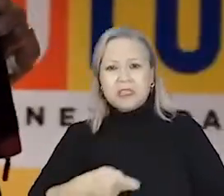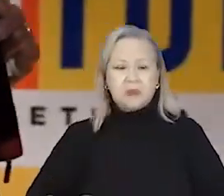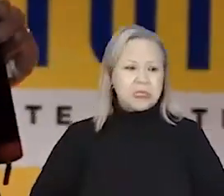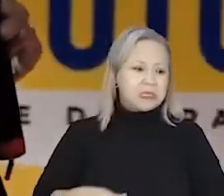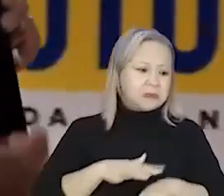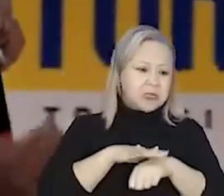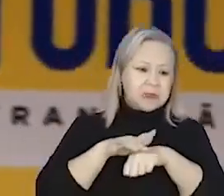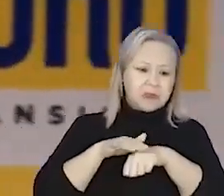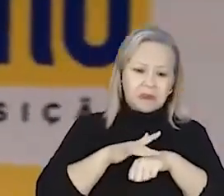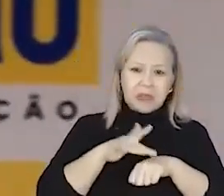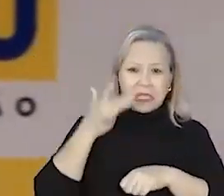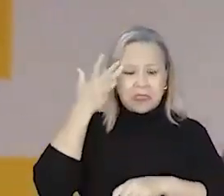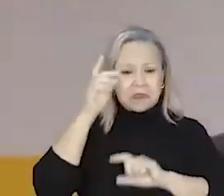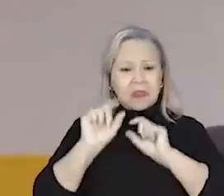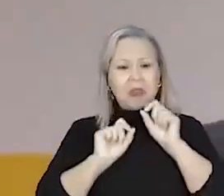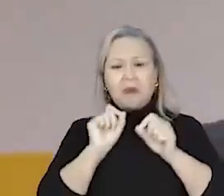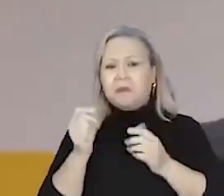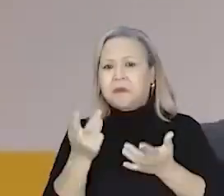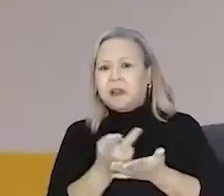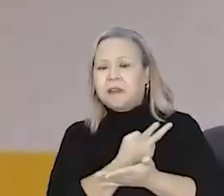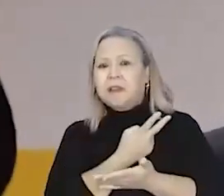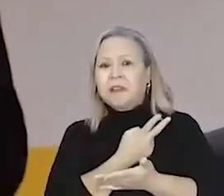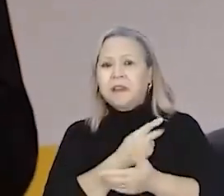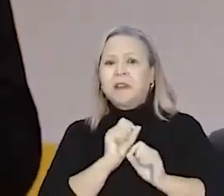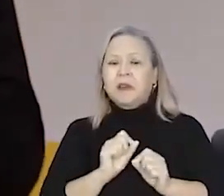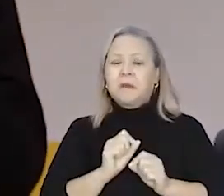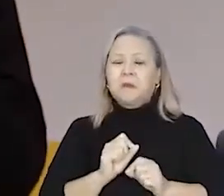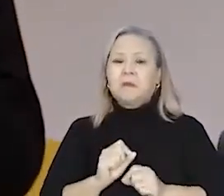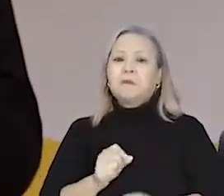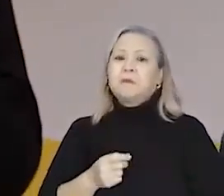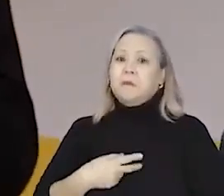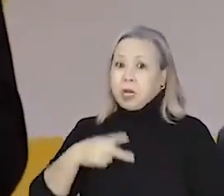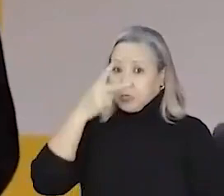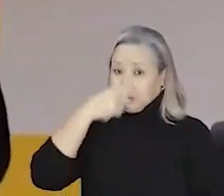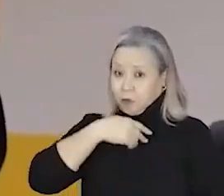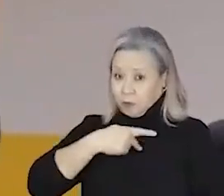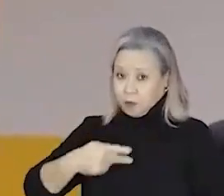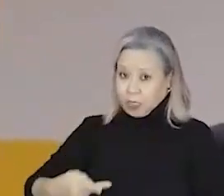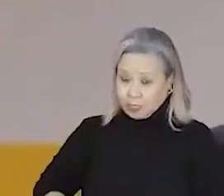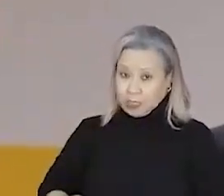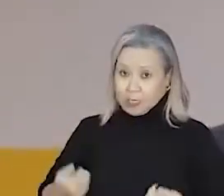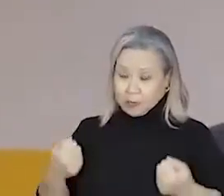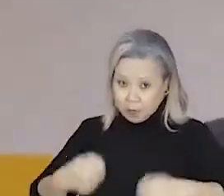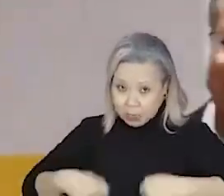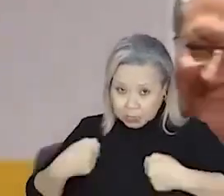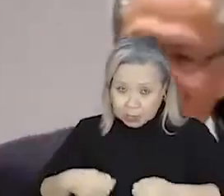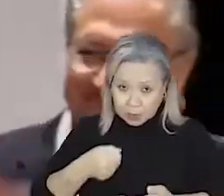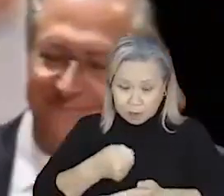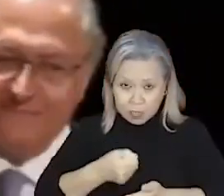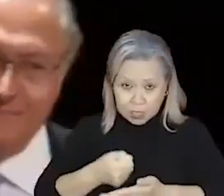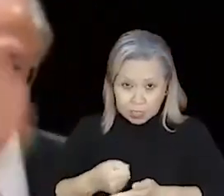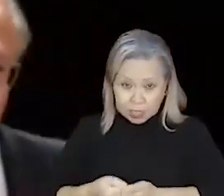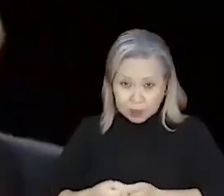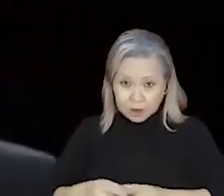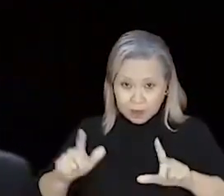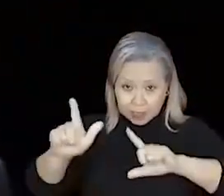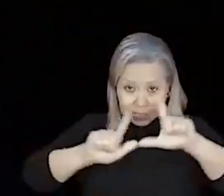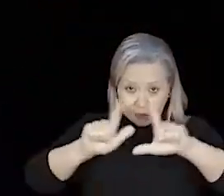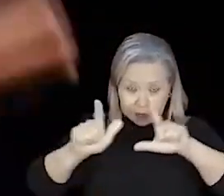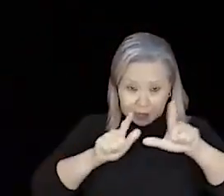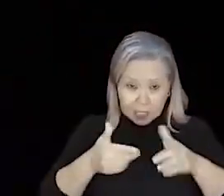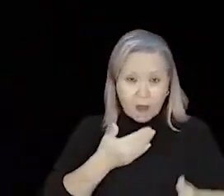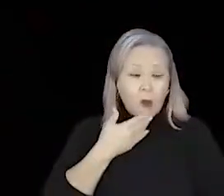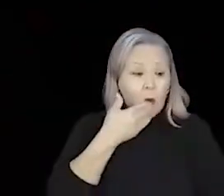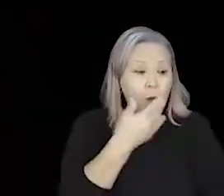doente, não sei o que está, mas ele tem a obrigação de vir à televisão e pedir desculpas